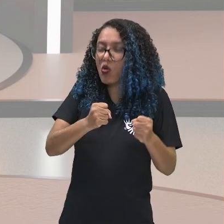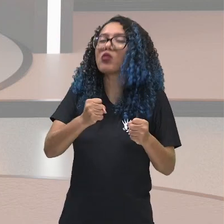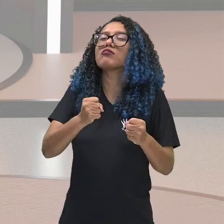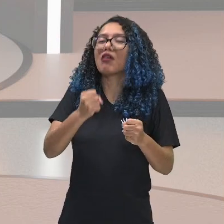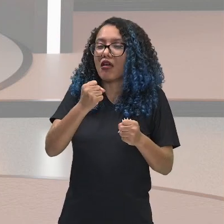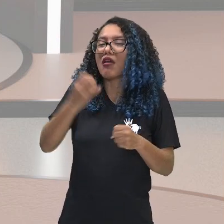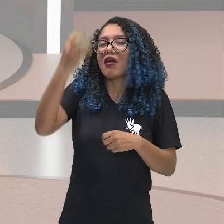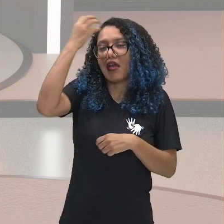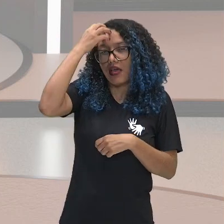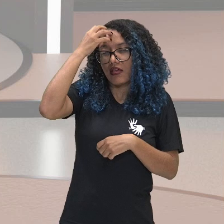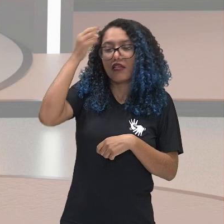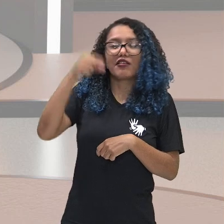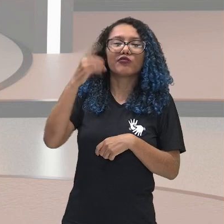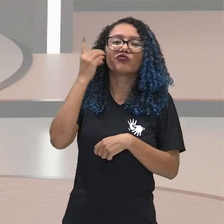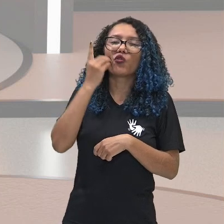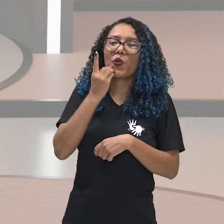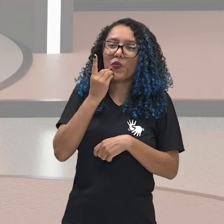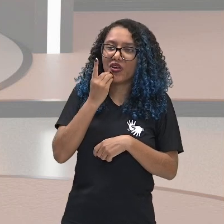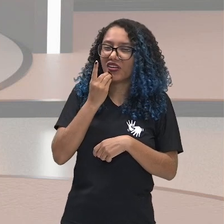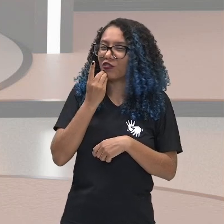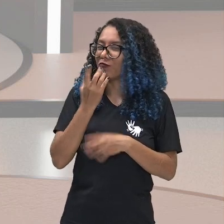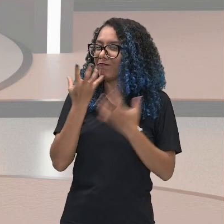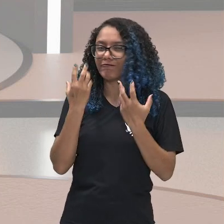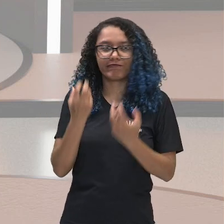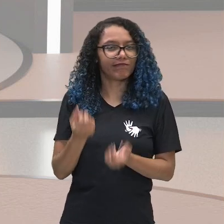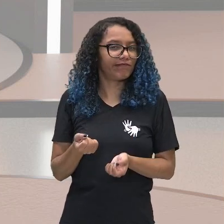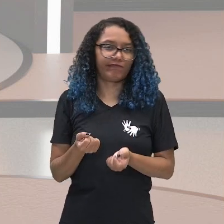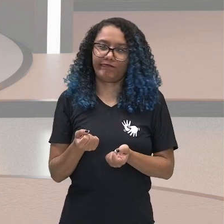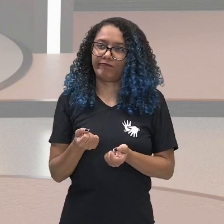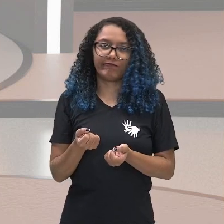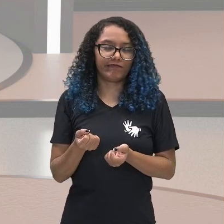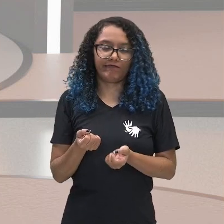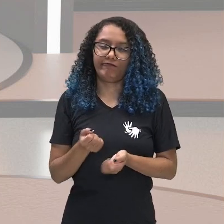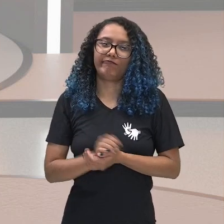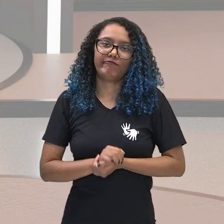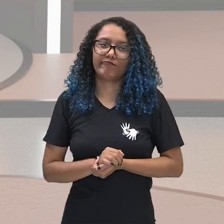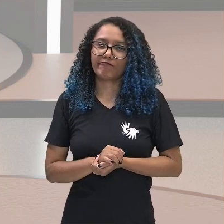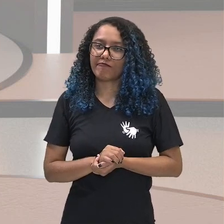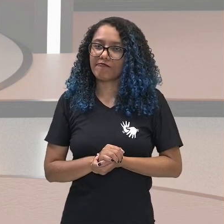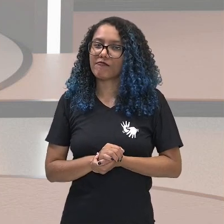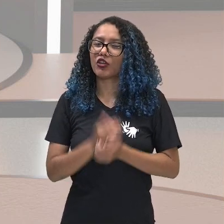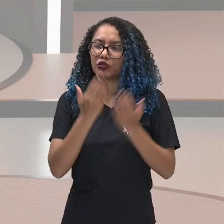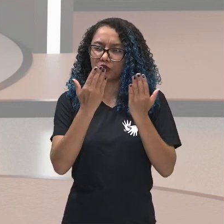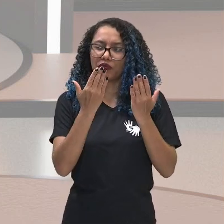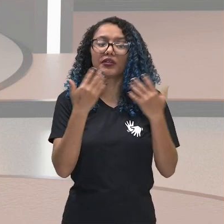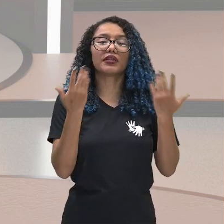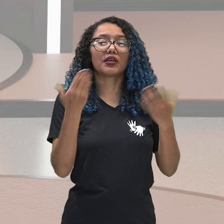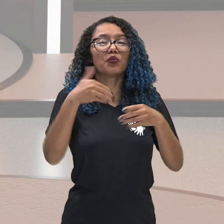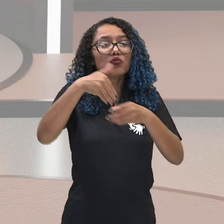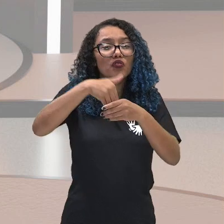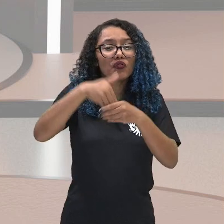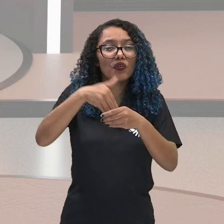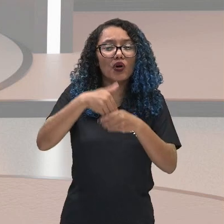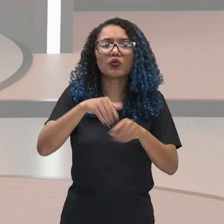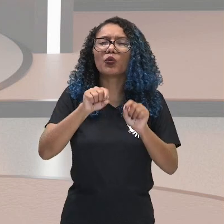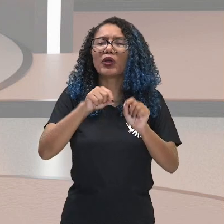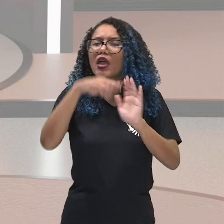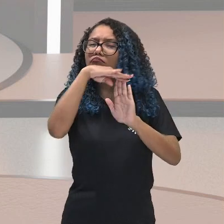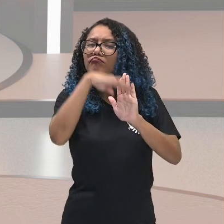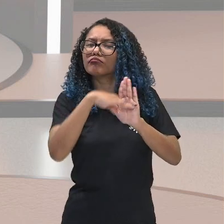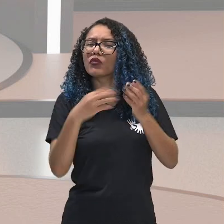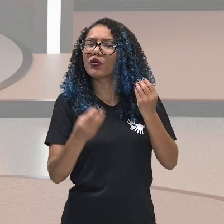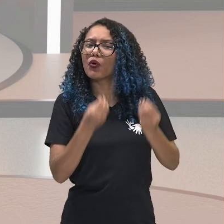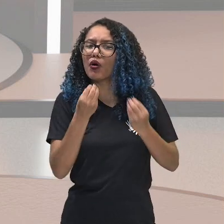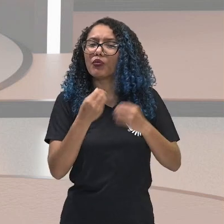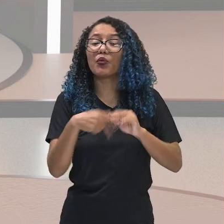do Pedro I, tá? Então, quando a gente fala sobre o voto, né, o projeto de Constituição dizia que somente poderiam